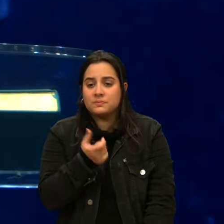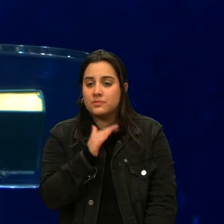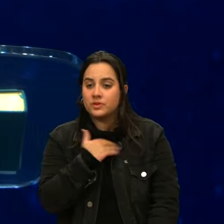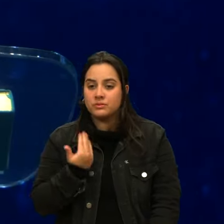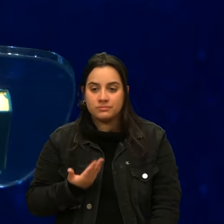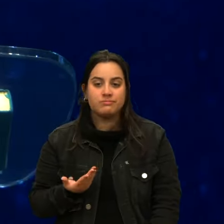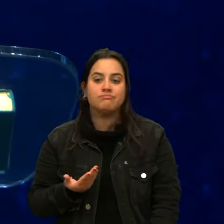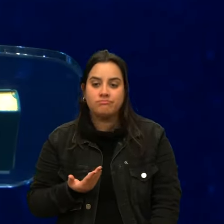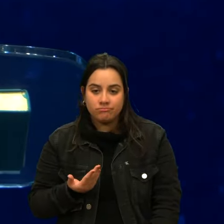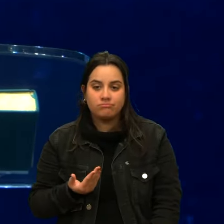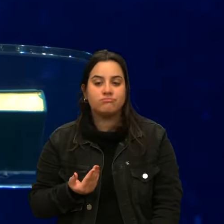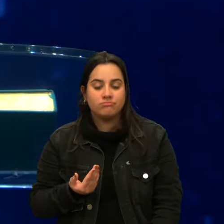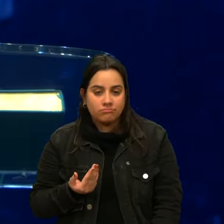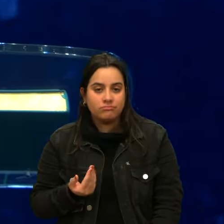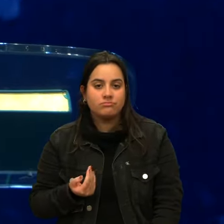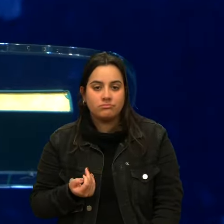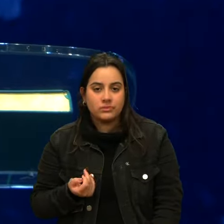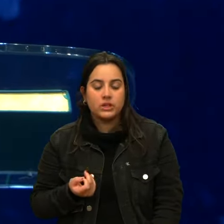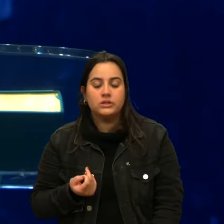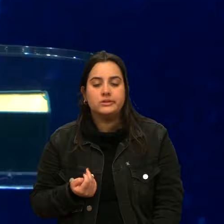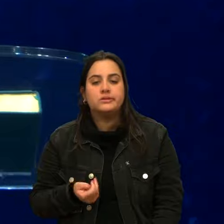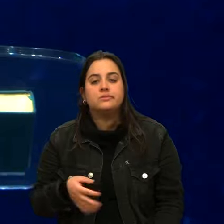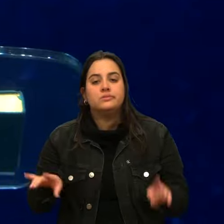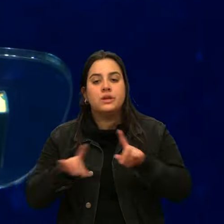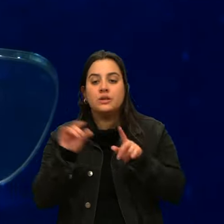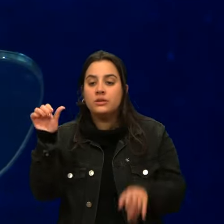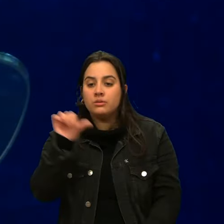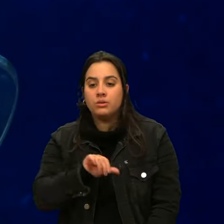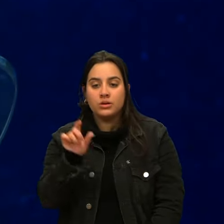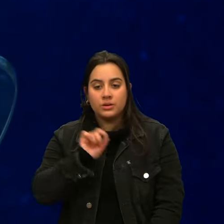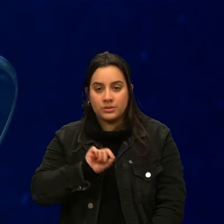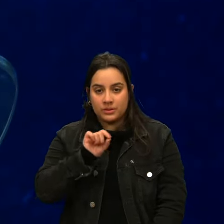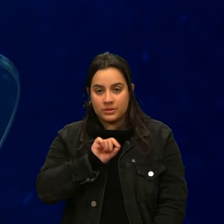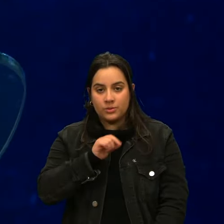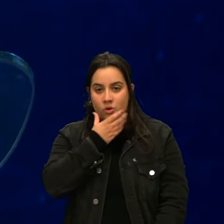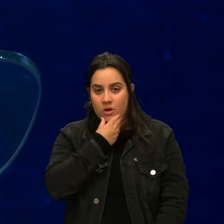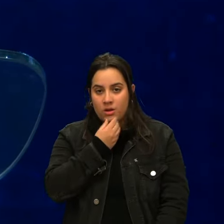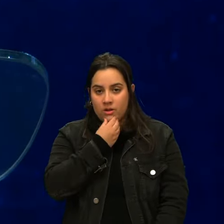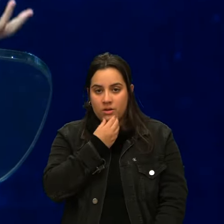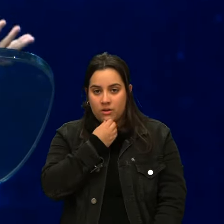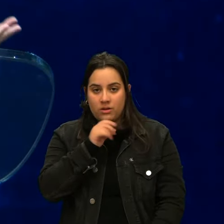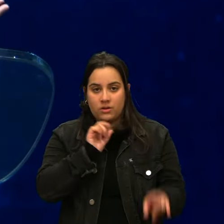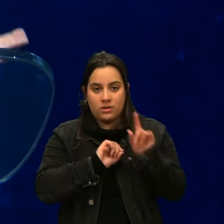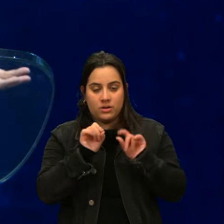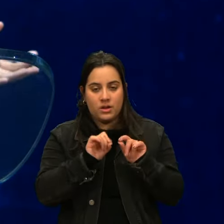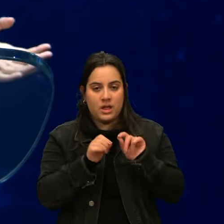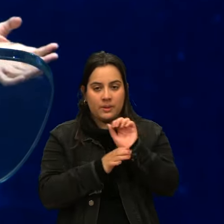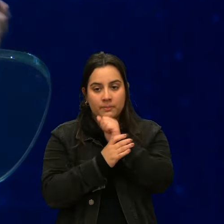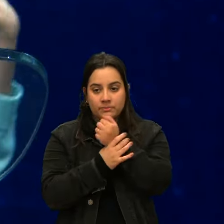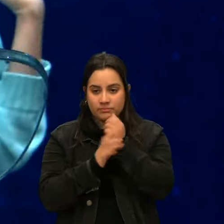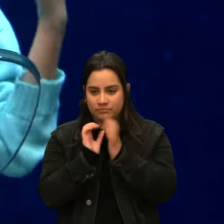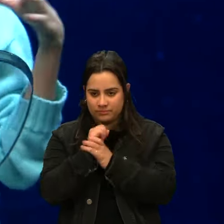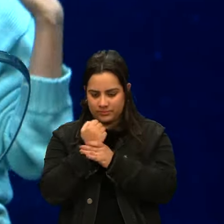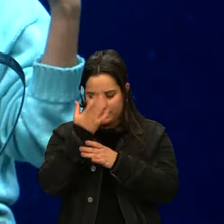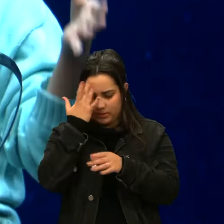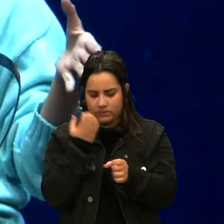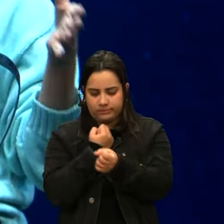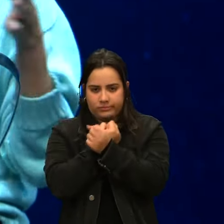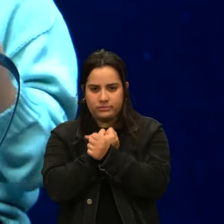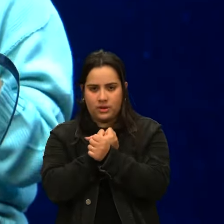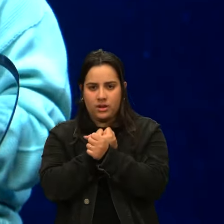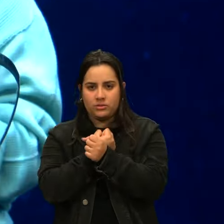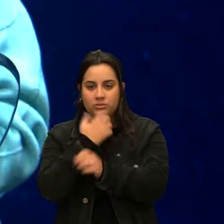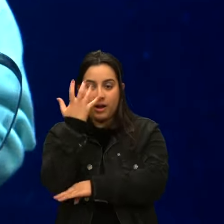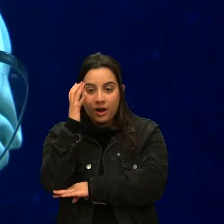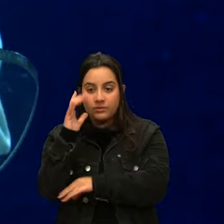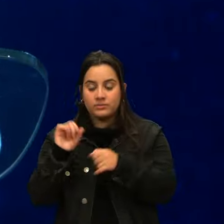foi morta. E aí, para piorar, os caras que invadiram a casa dela deixaram ela amarrada numa árvore, fizeram uma fogueira